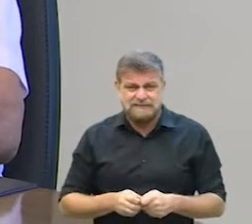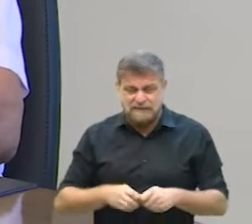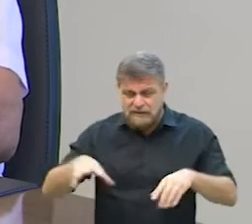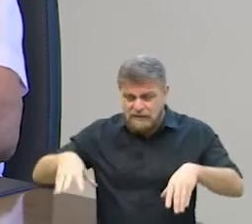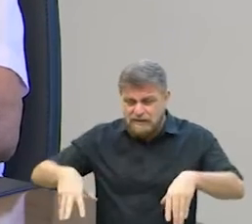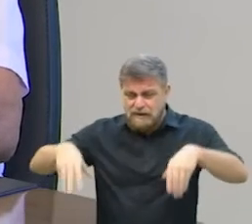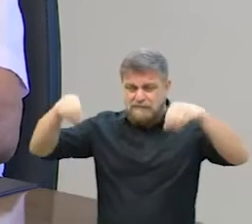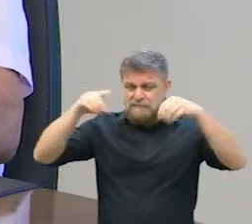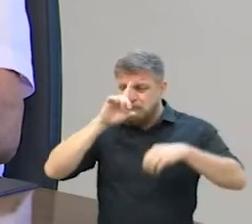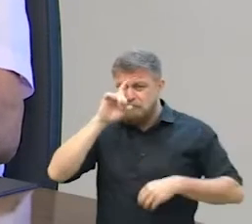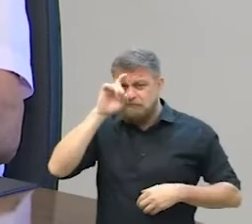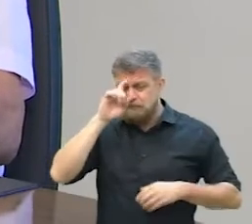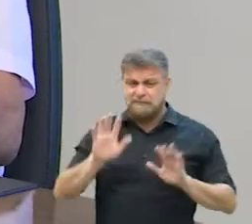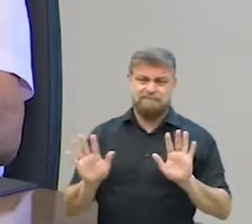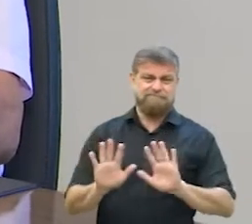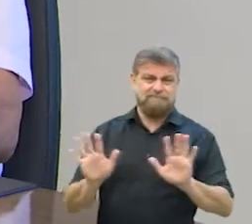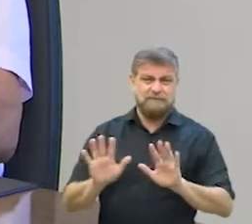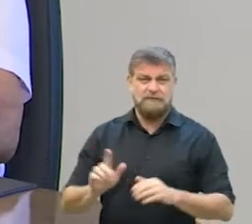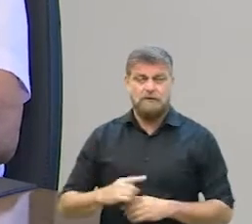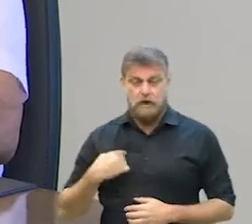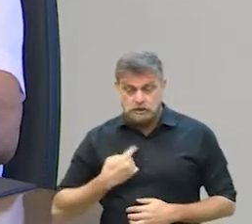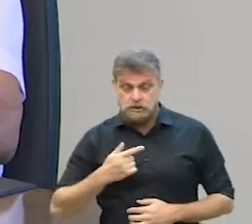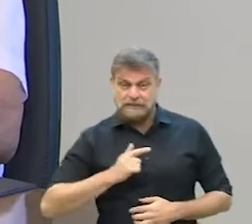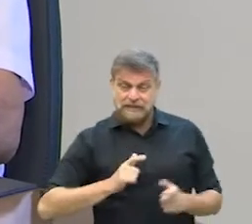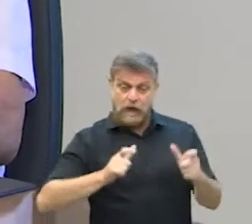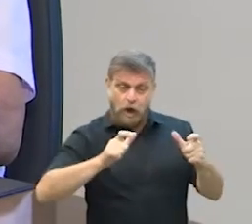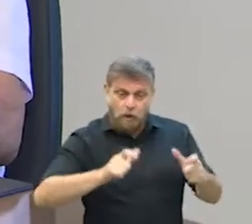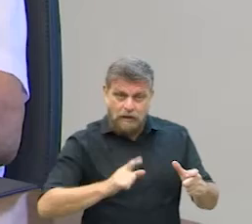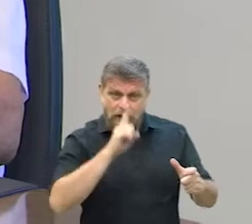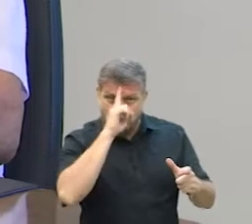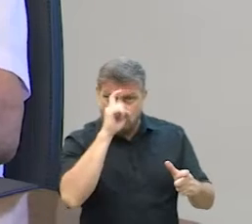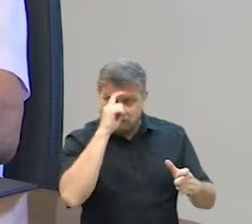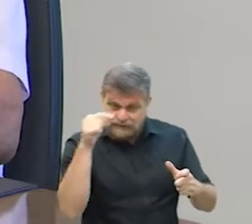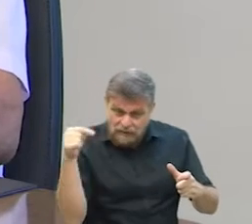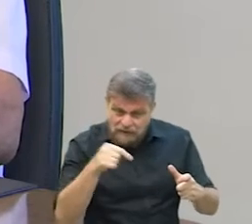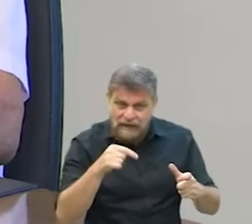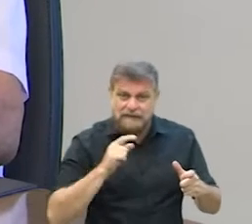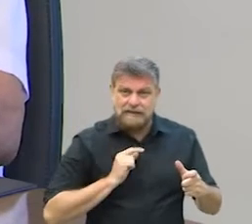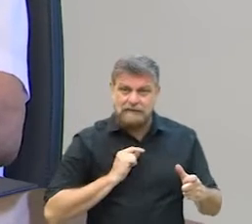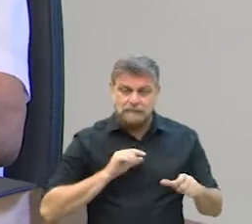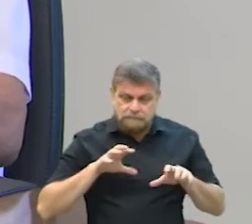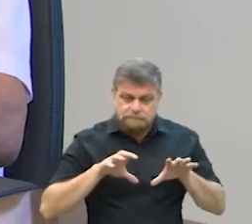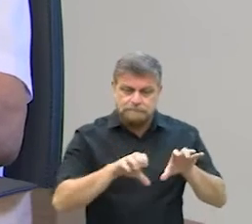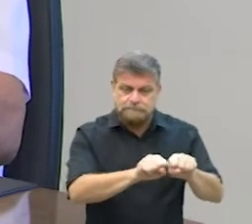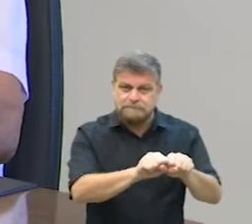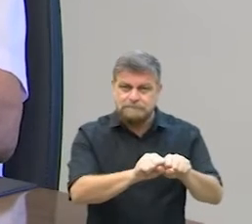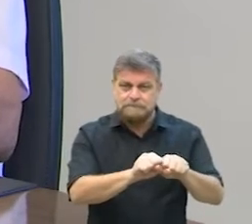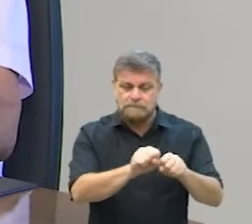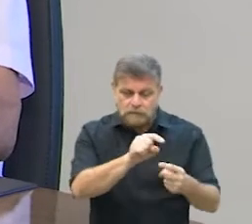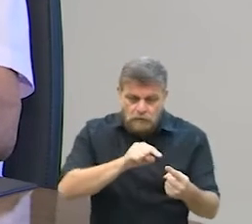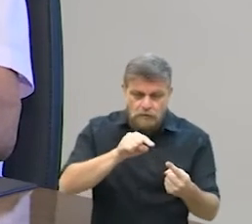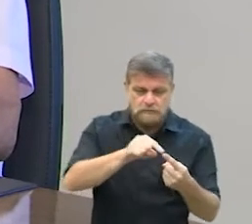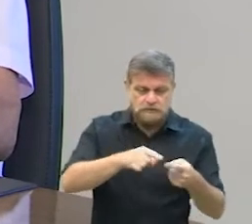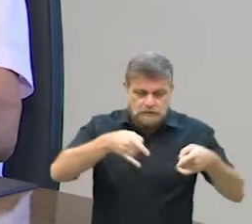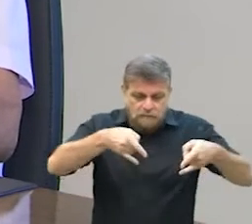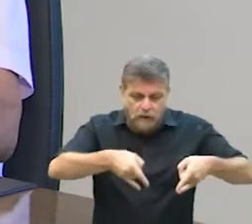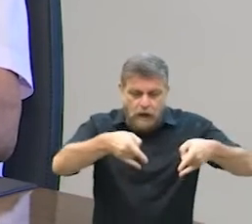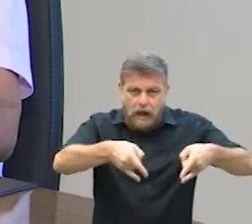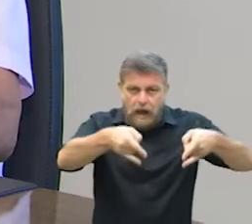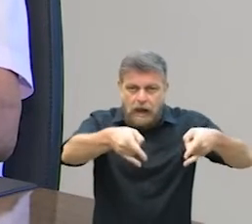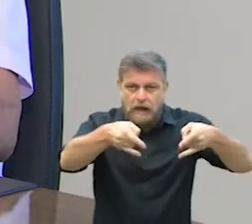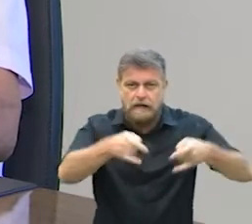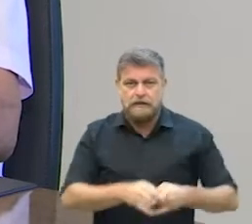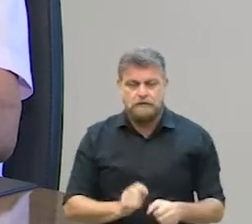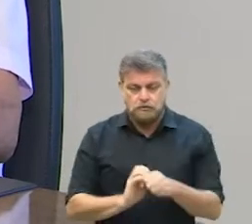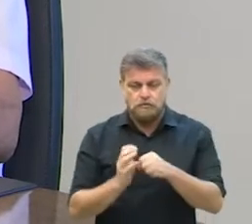abrir um hospital de campanha porque nós temos locais que podem ser destinados para